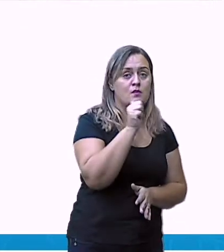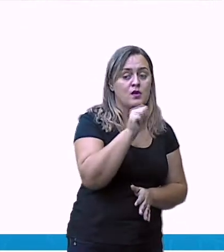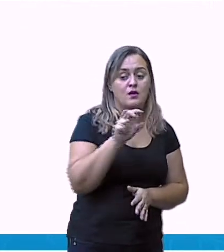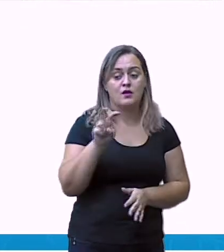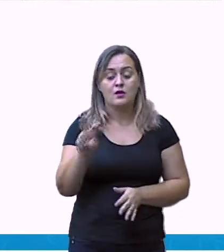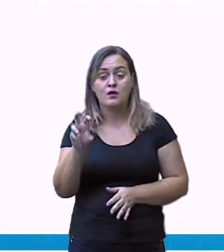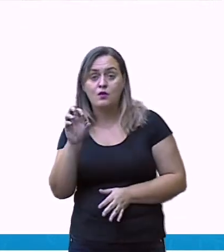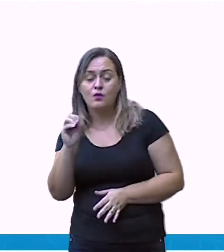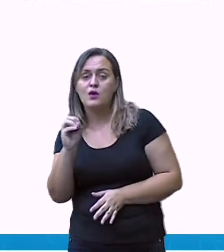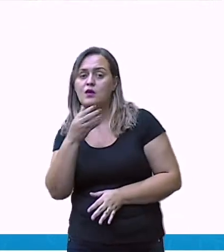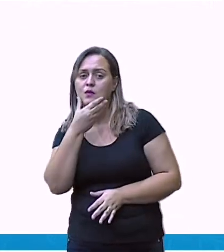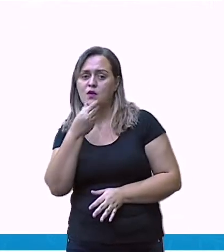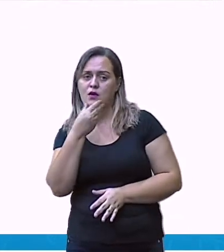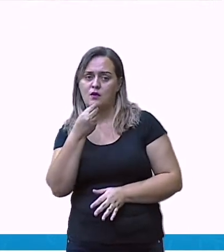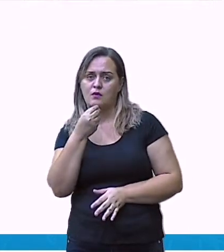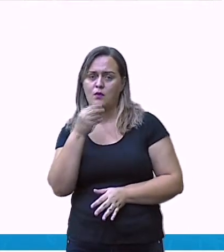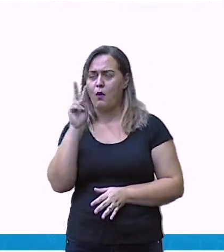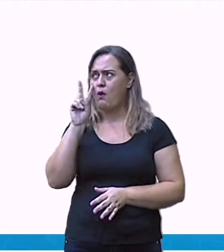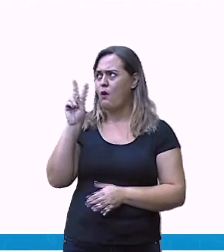onde